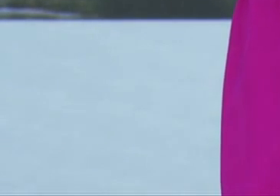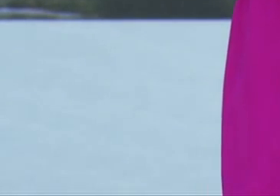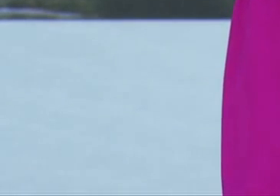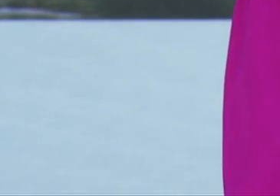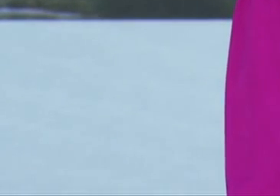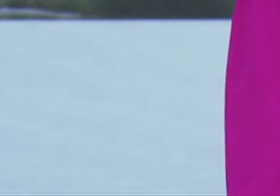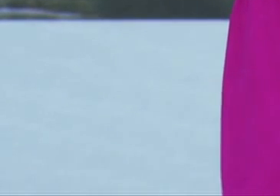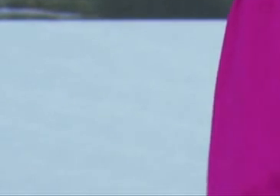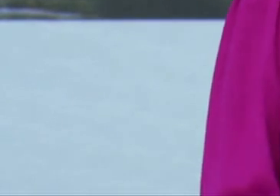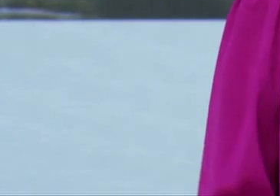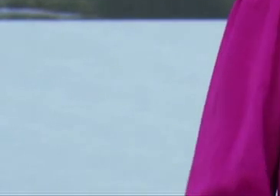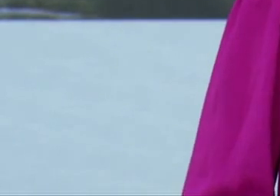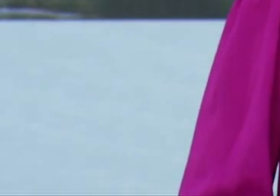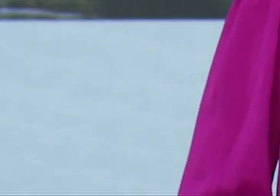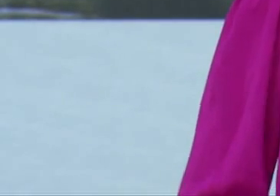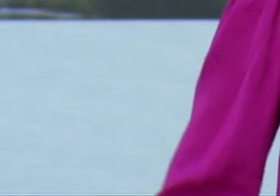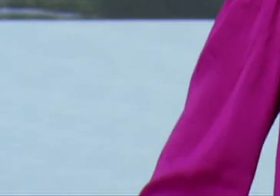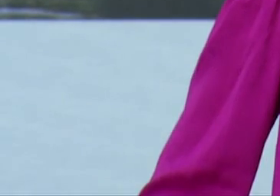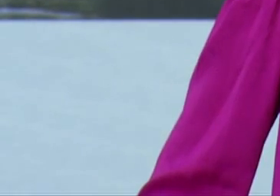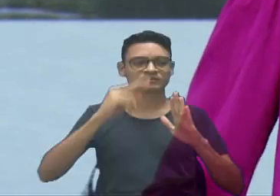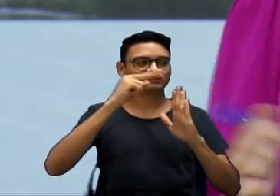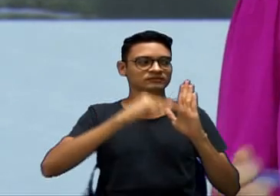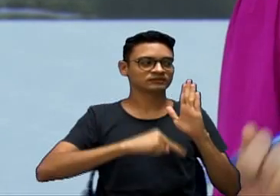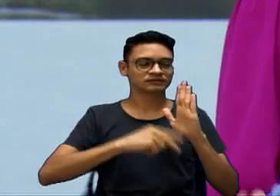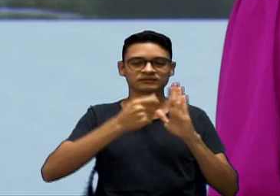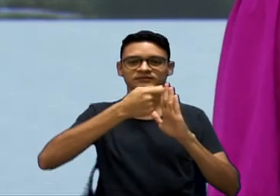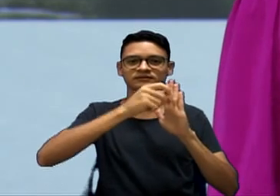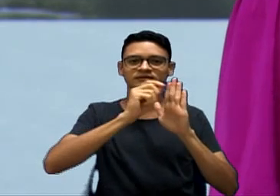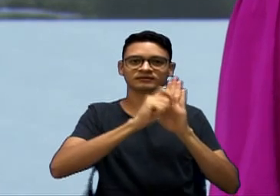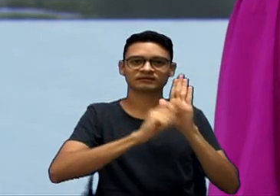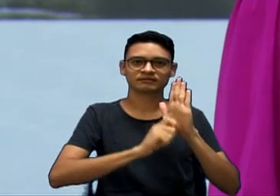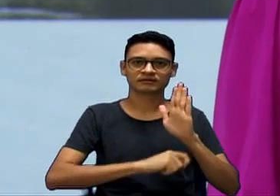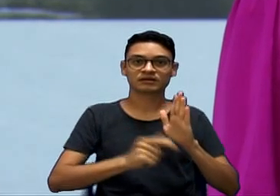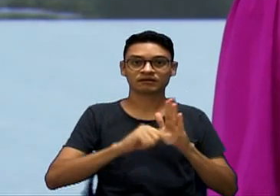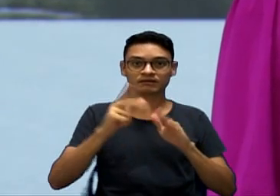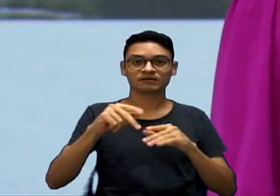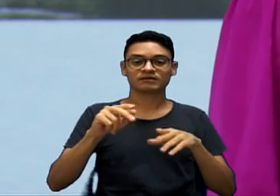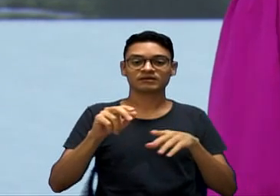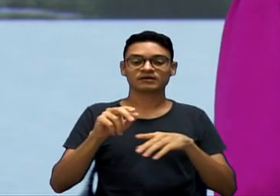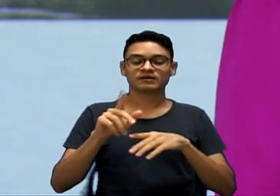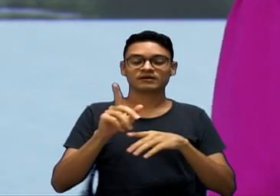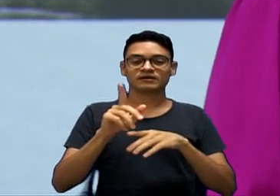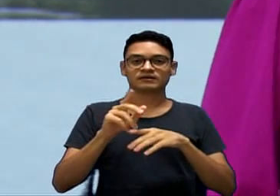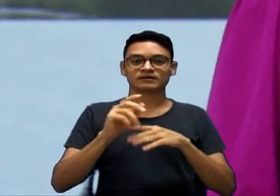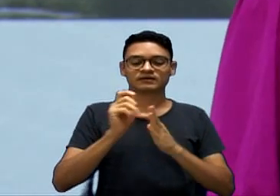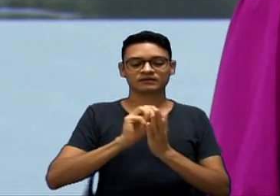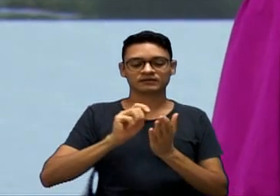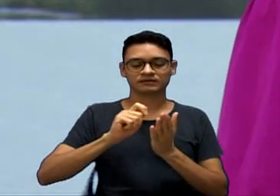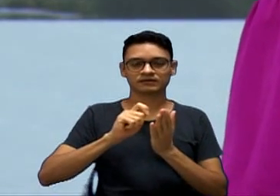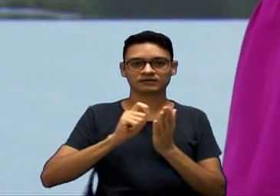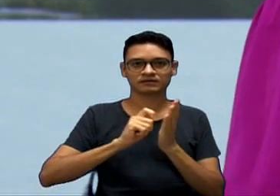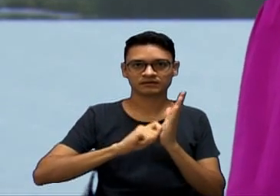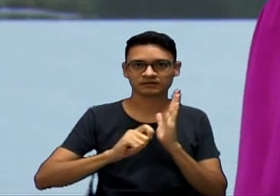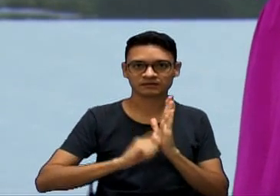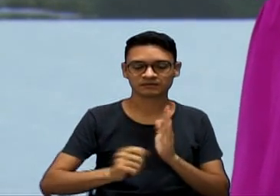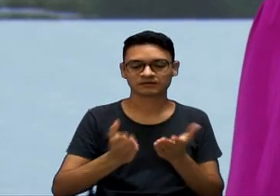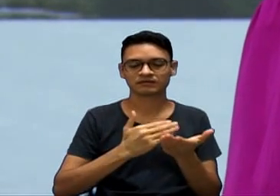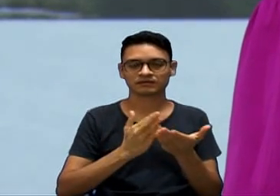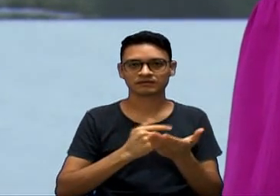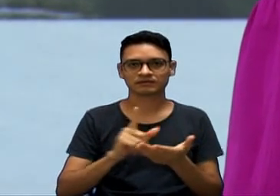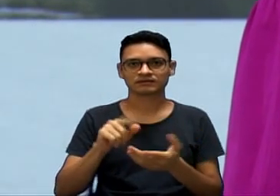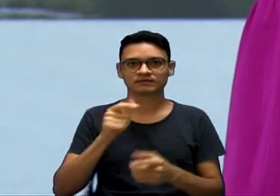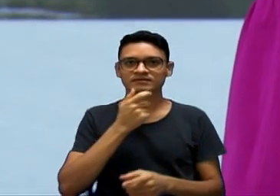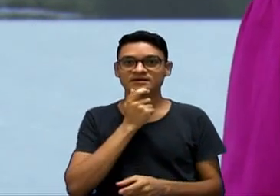sentido. Esse artigo ele foi publicado numa revista britânica, onde fala aí sobre as fronteiras na